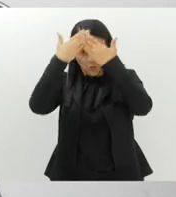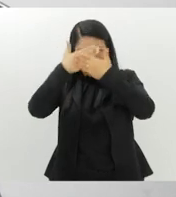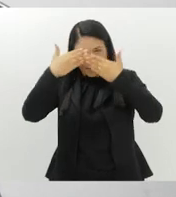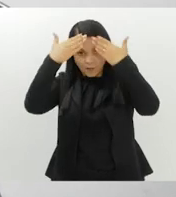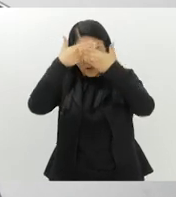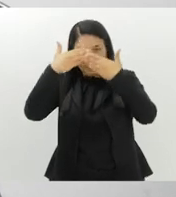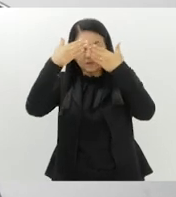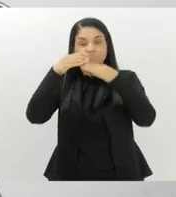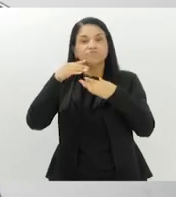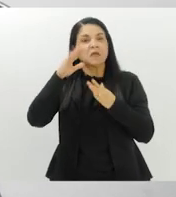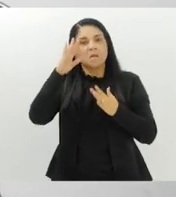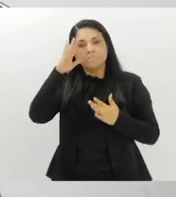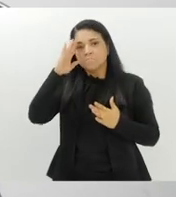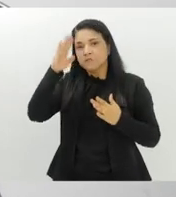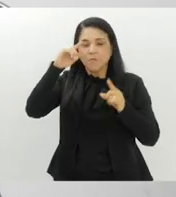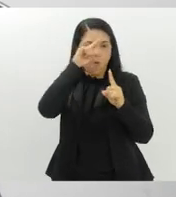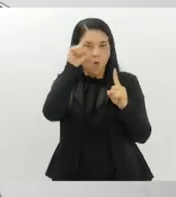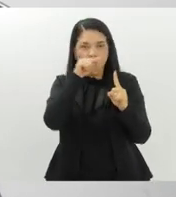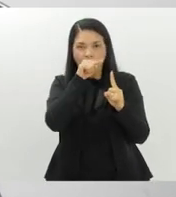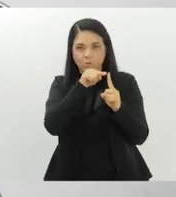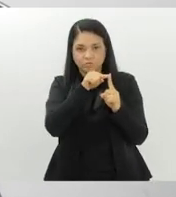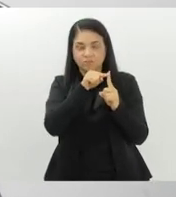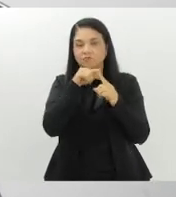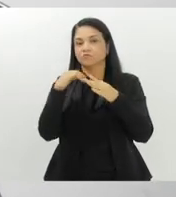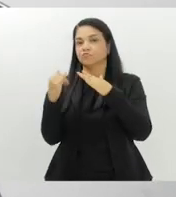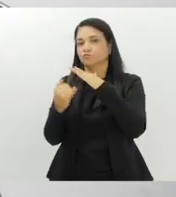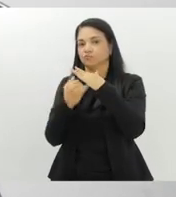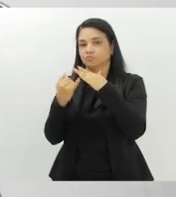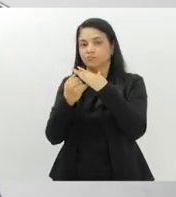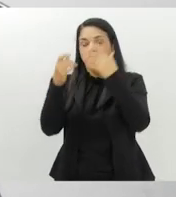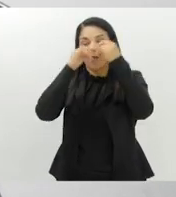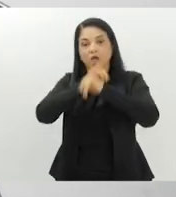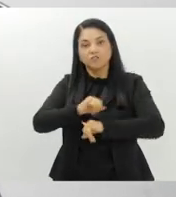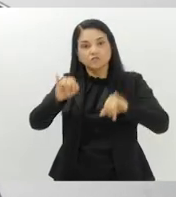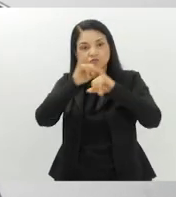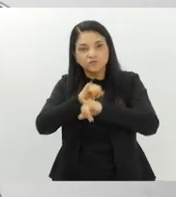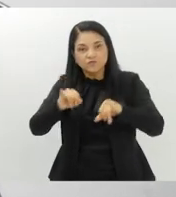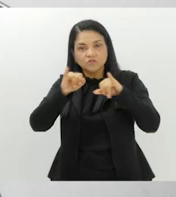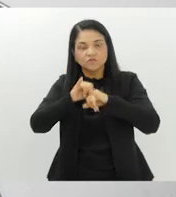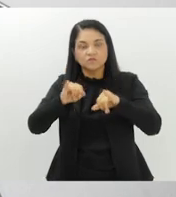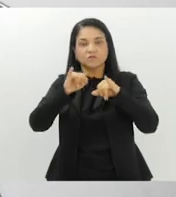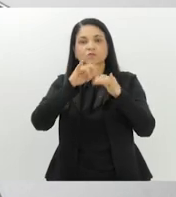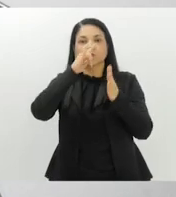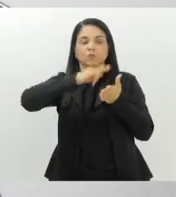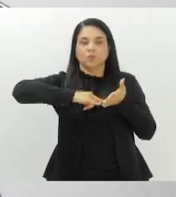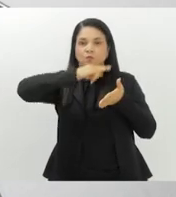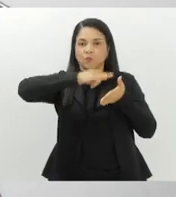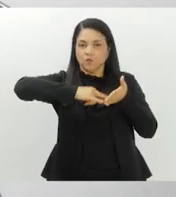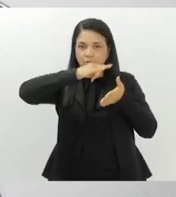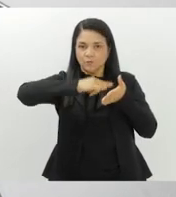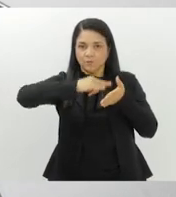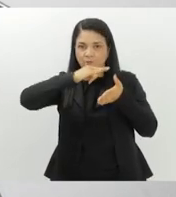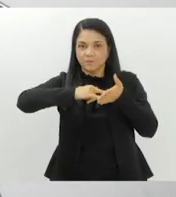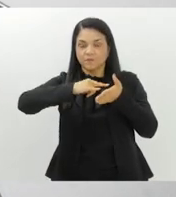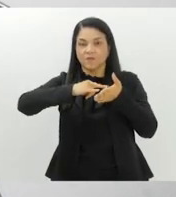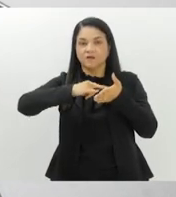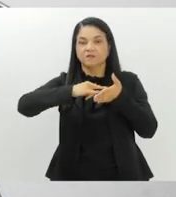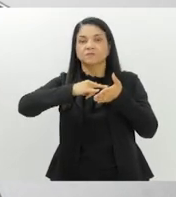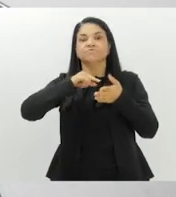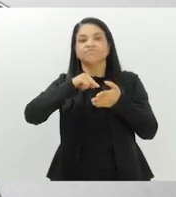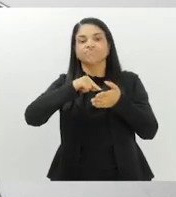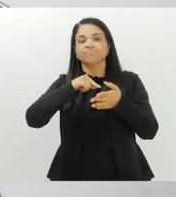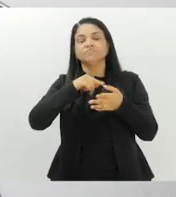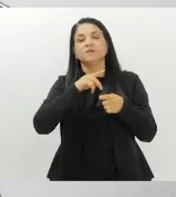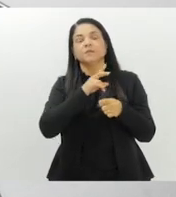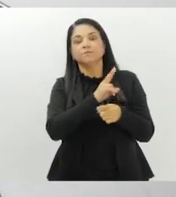A principal finalidade do nosso instituto é a divulgação deste documento e a salvaguarda